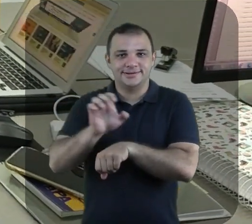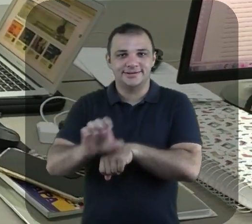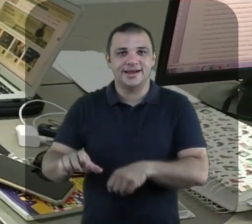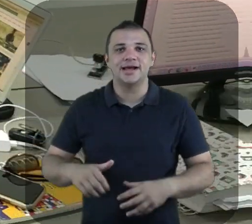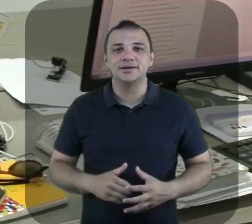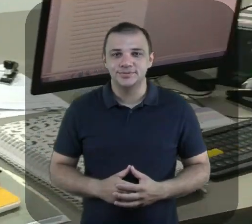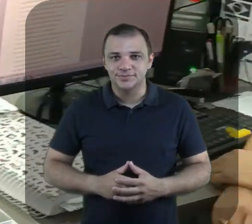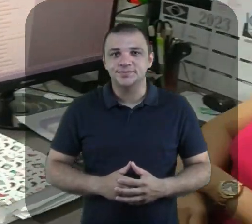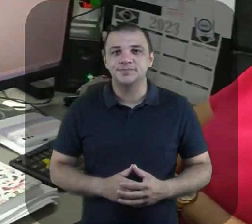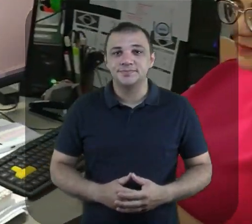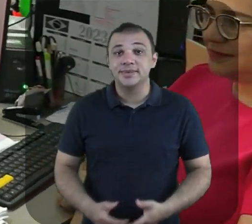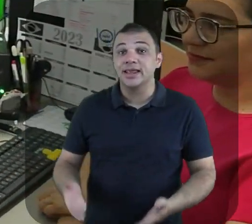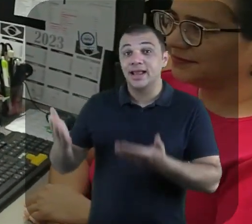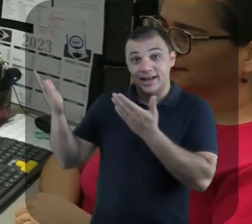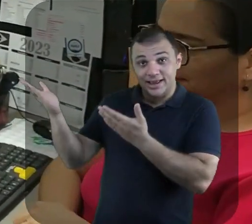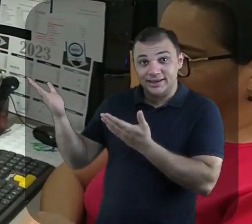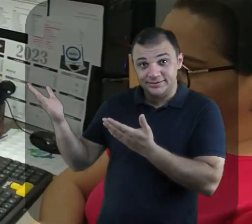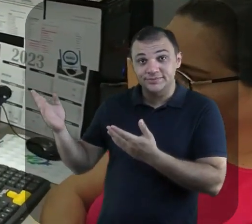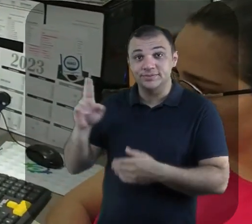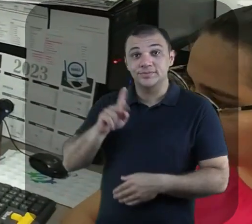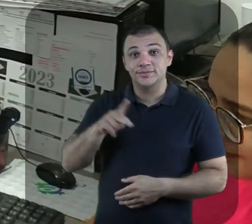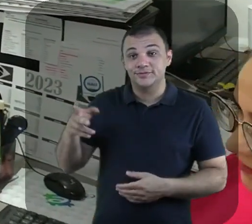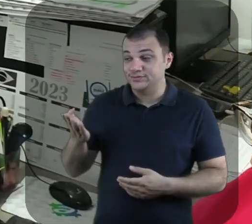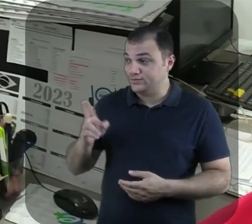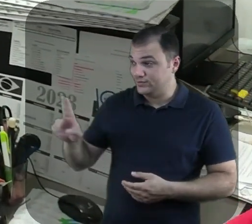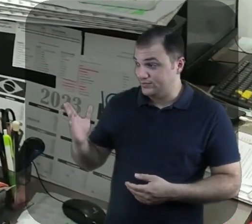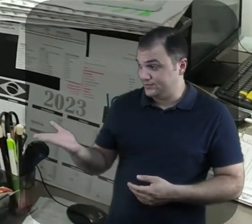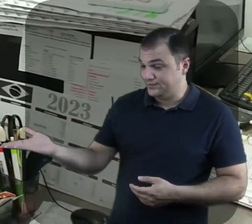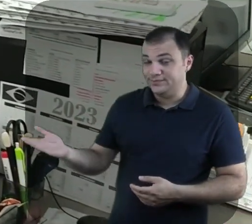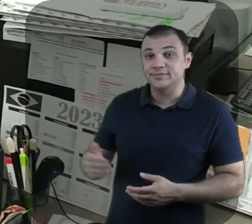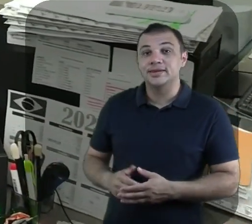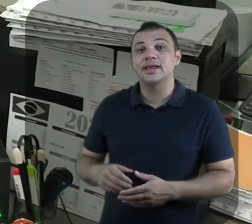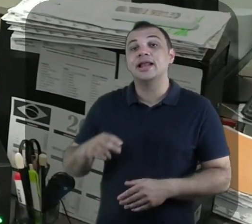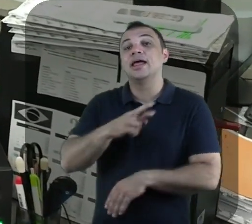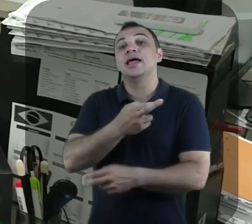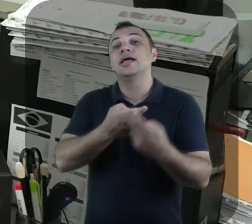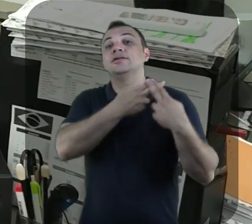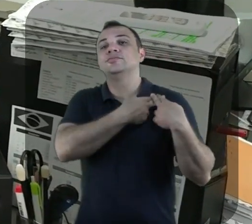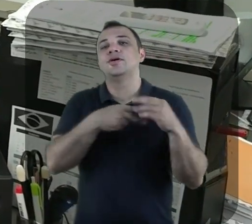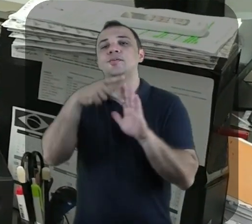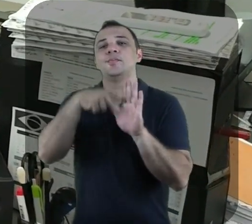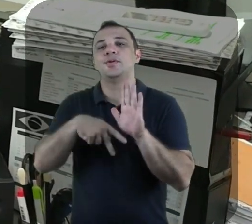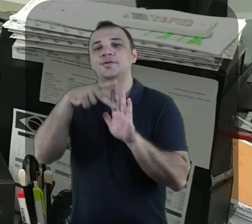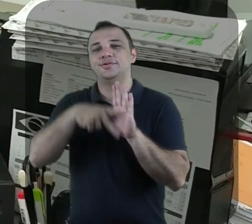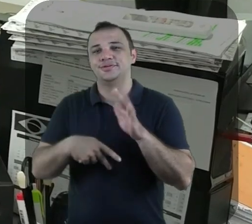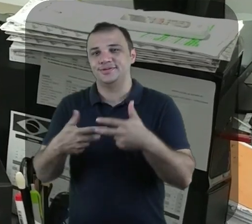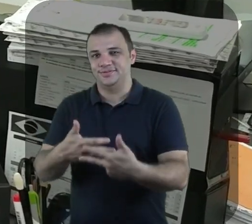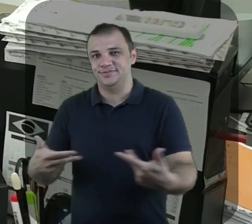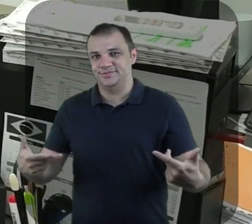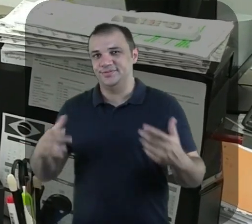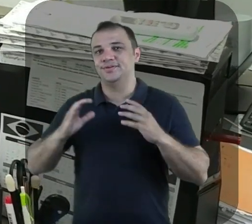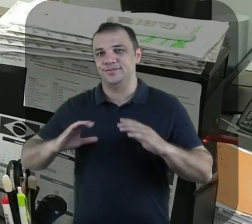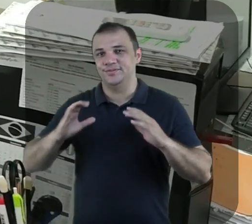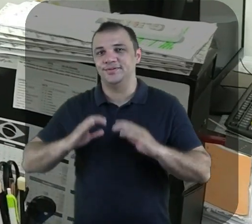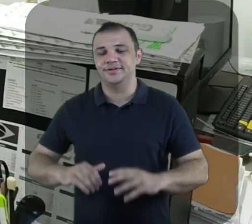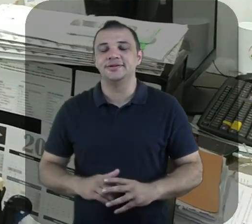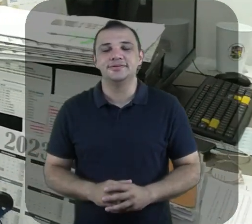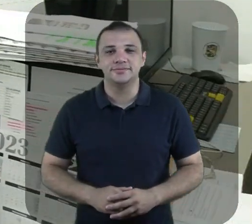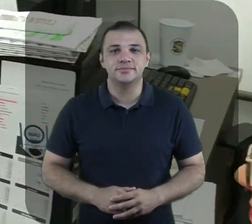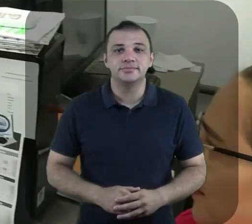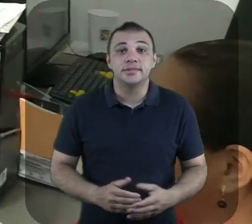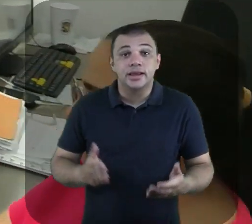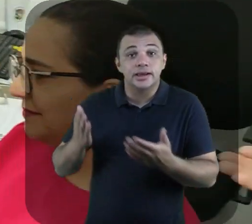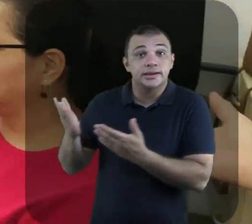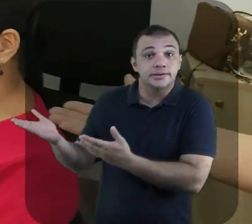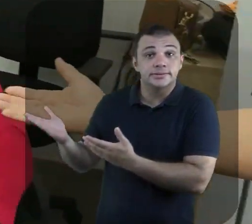estágio. O professor Fernando Buxerec, responsável pelos projetos, coordenador de projetos do programa